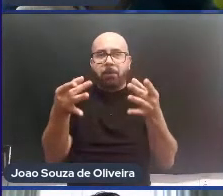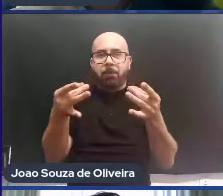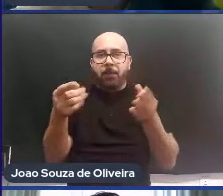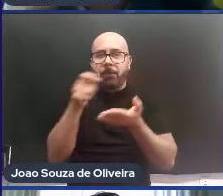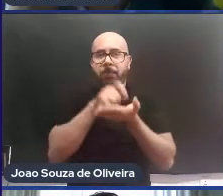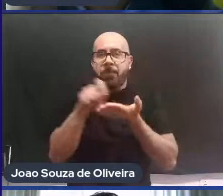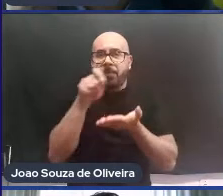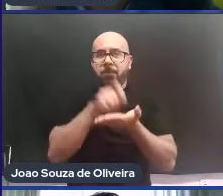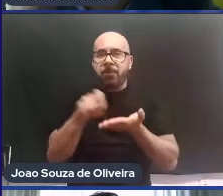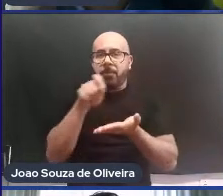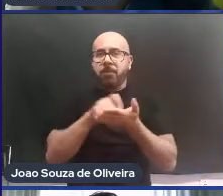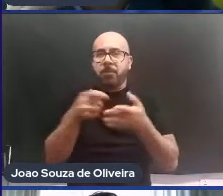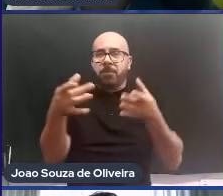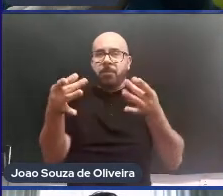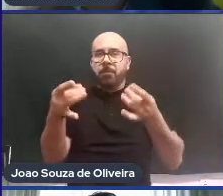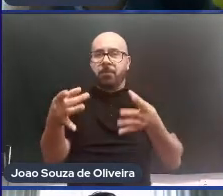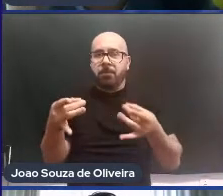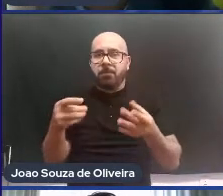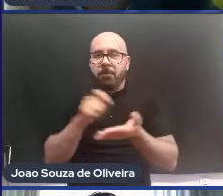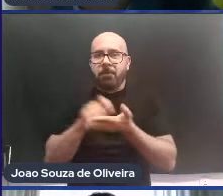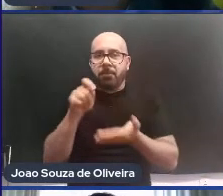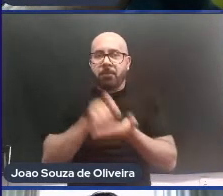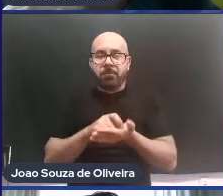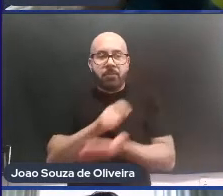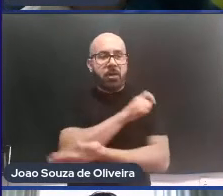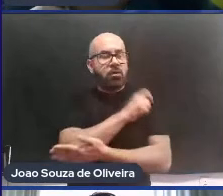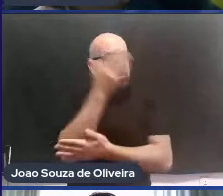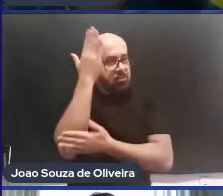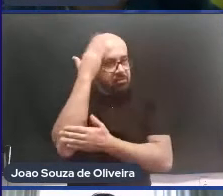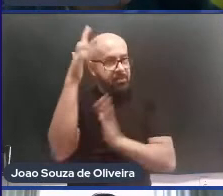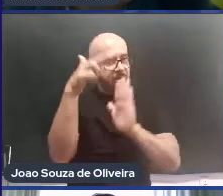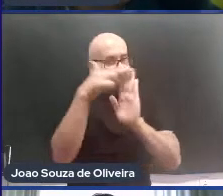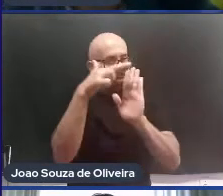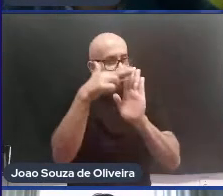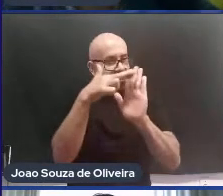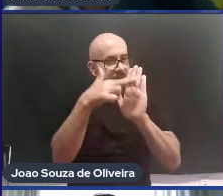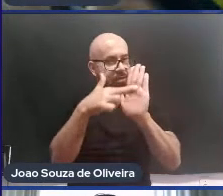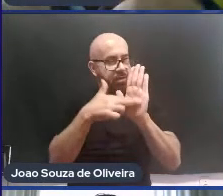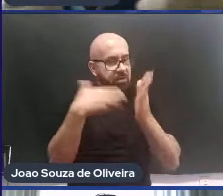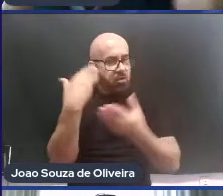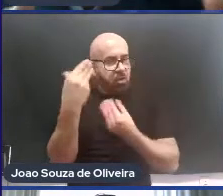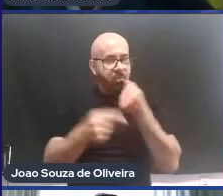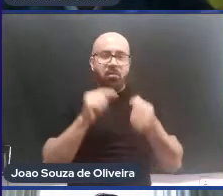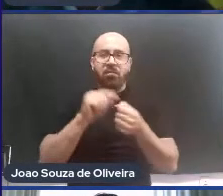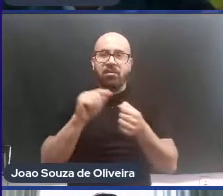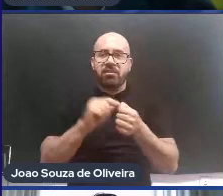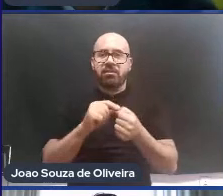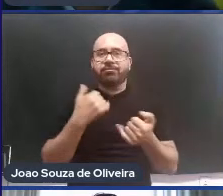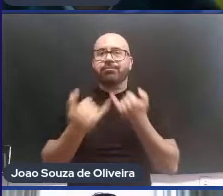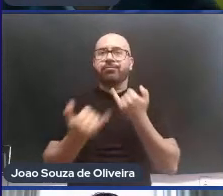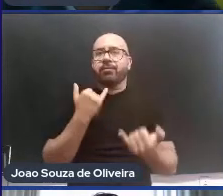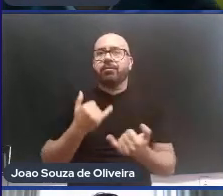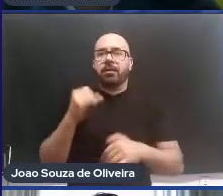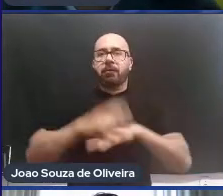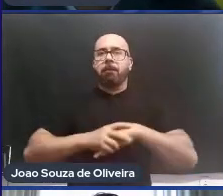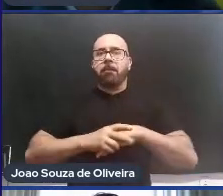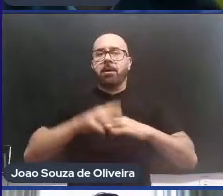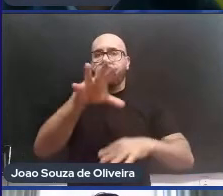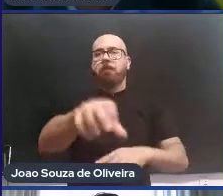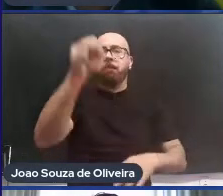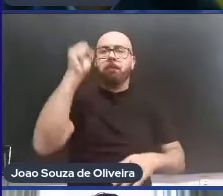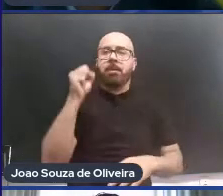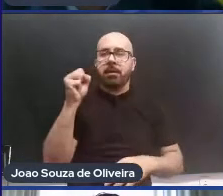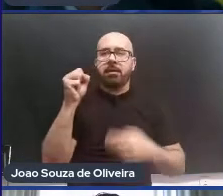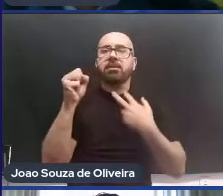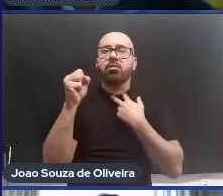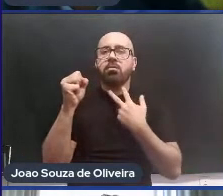né que significa que ele reconhece a ordem dos Passos né eu não posso entregar primeiro a mão da minha parceira